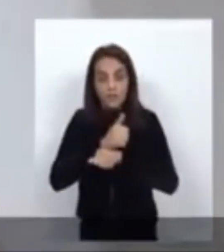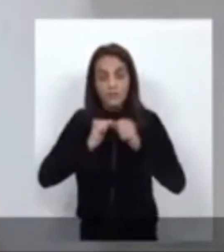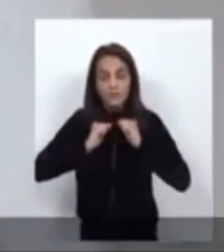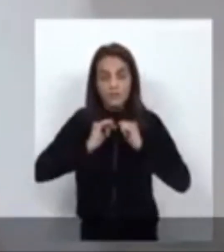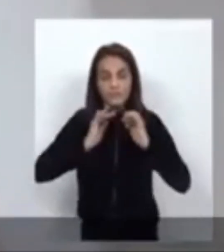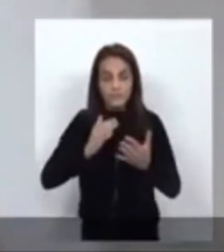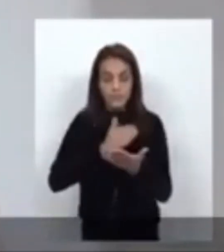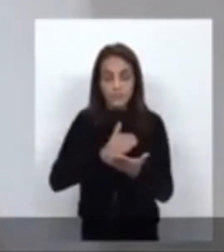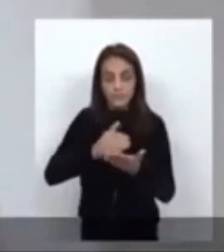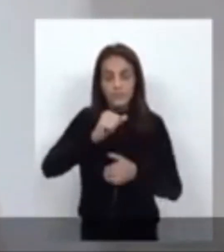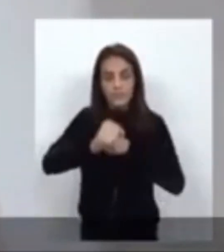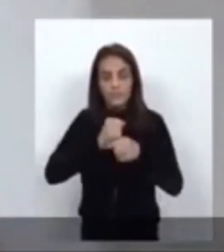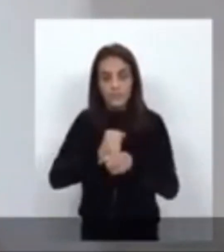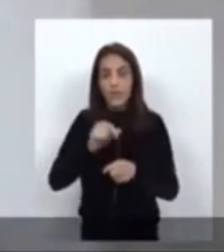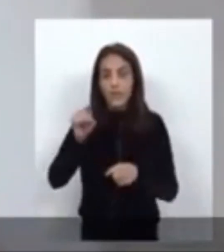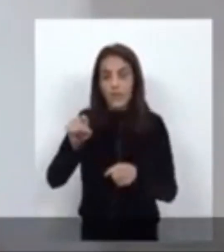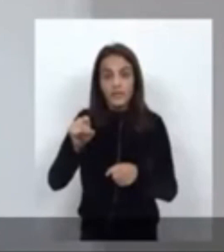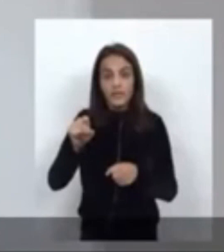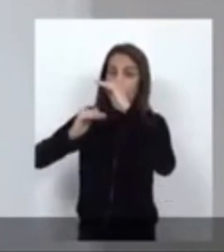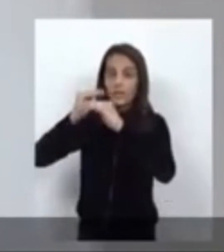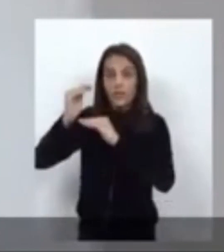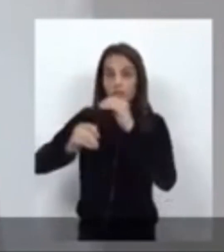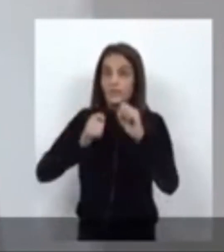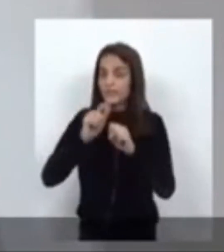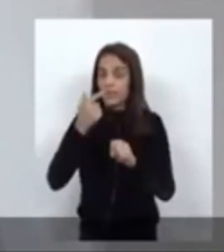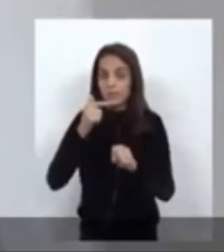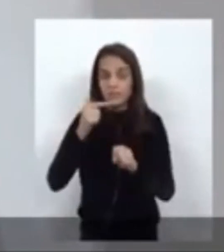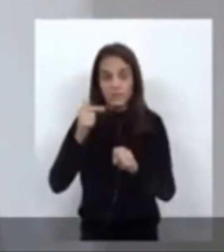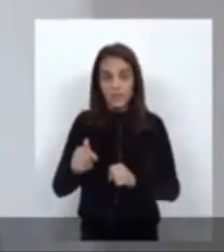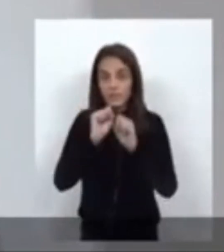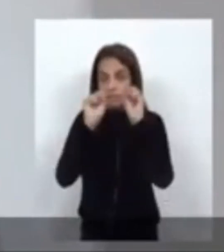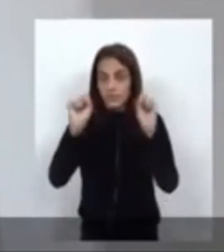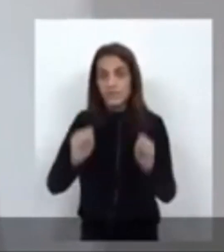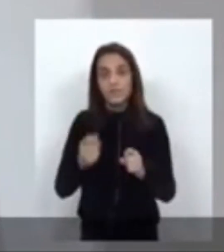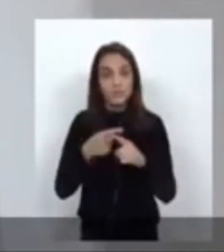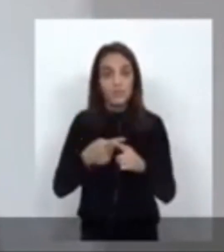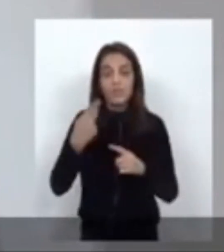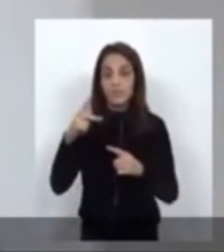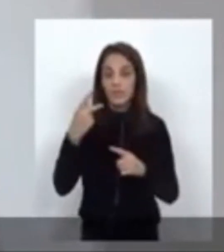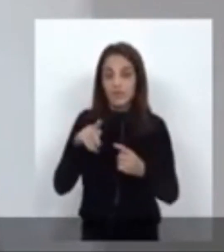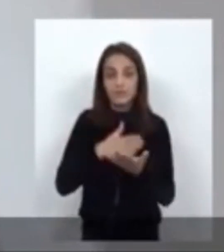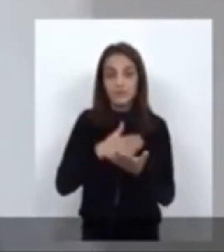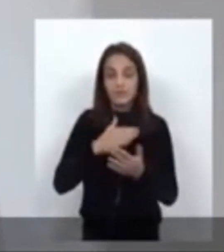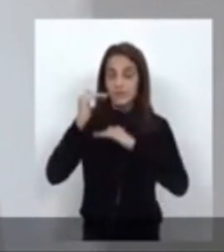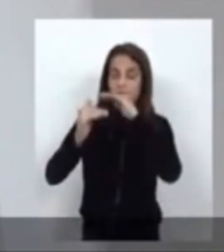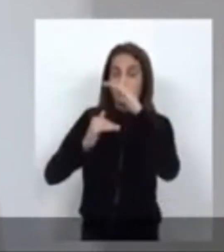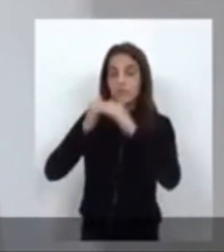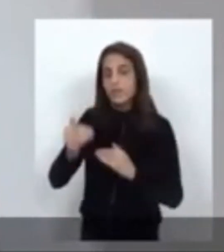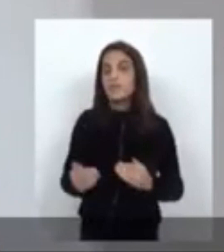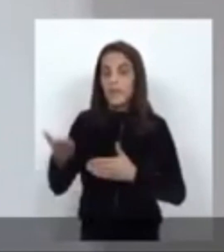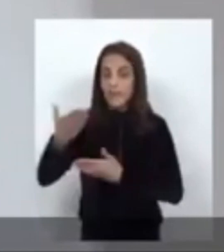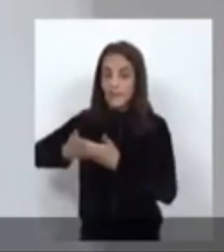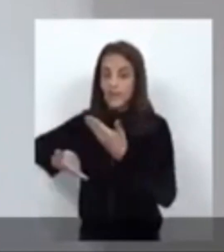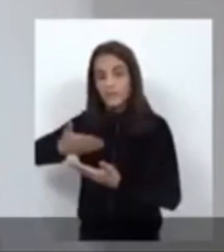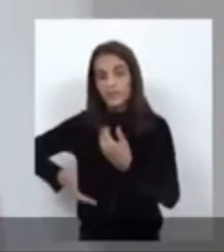anos iniciais, eles não fazem o processo né? Eles não fazem por quê? Porque como esse processo envolve a participação dos alunos,